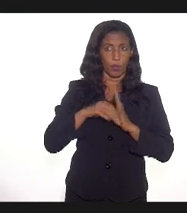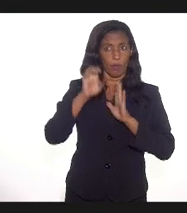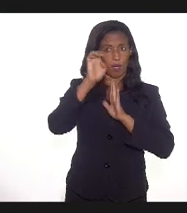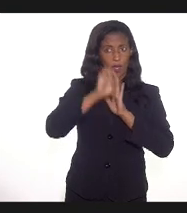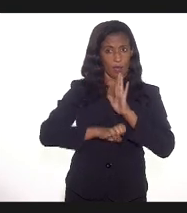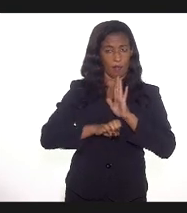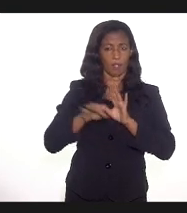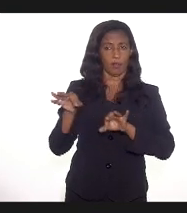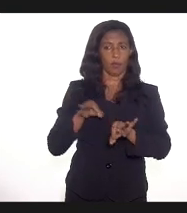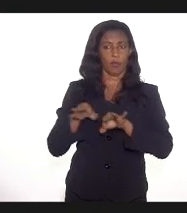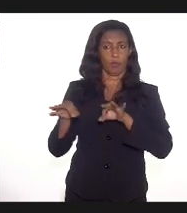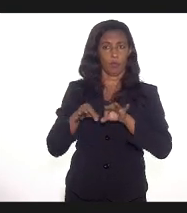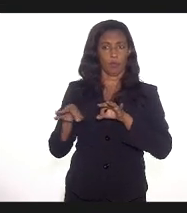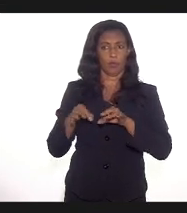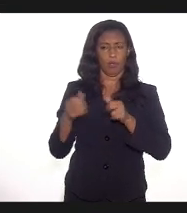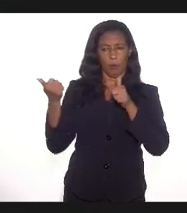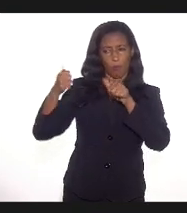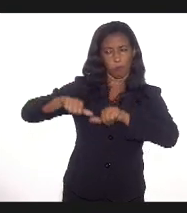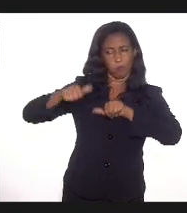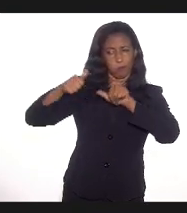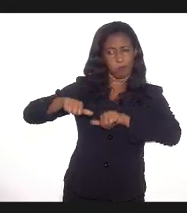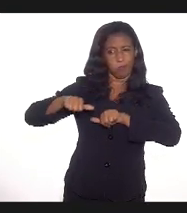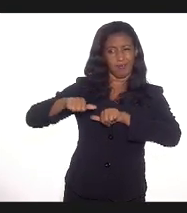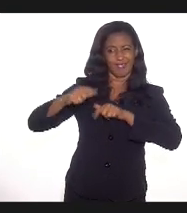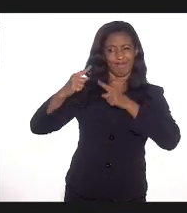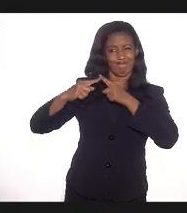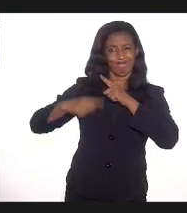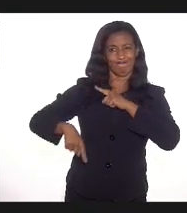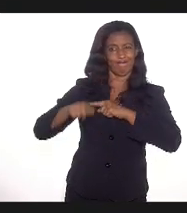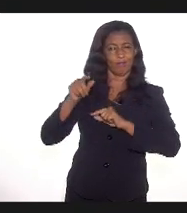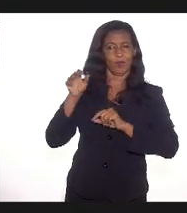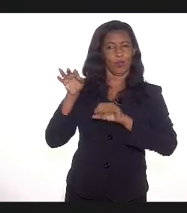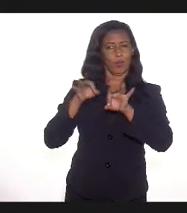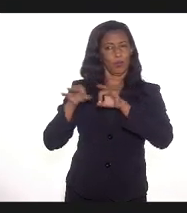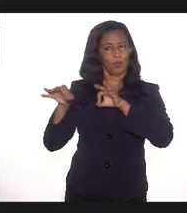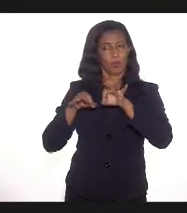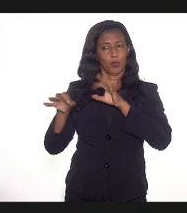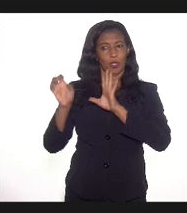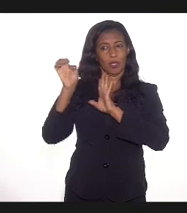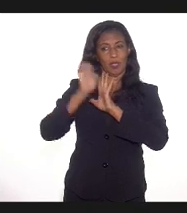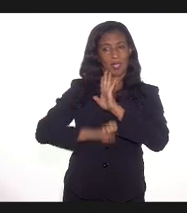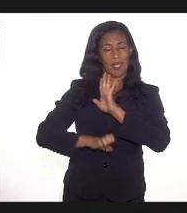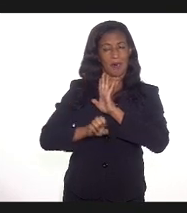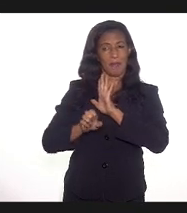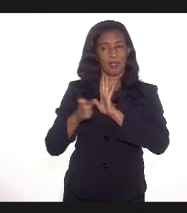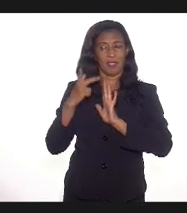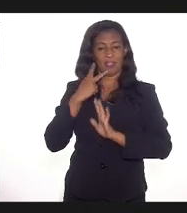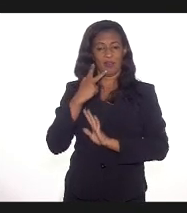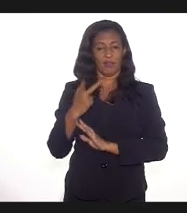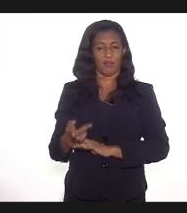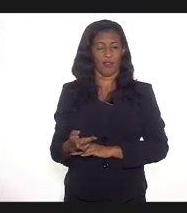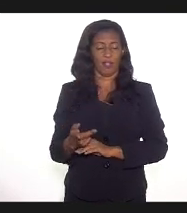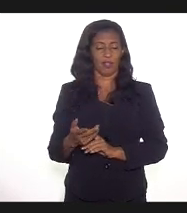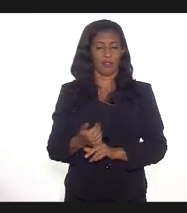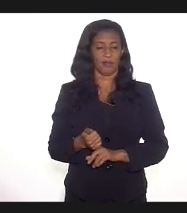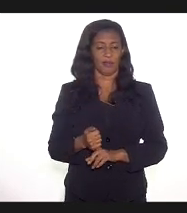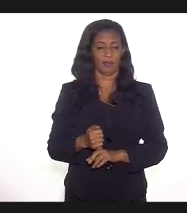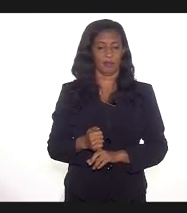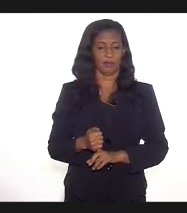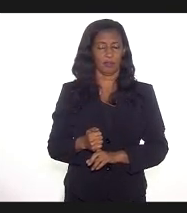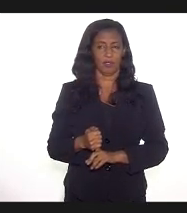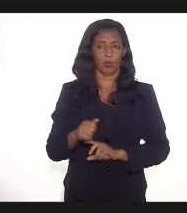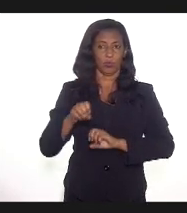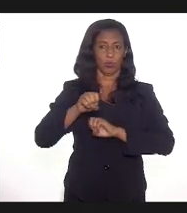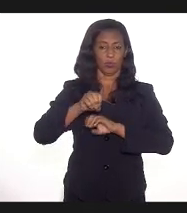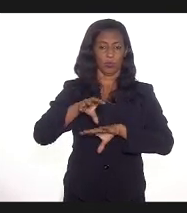emenda ali no projeto que, na nossa avaliação, desvirtua completamente o projeto, que é a emenda que trata que o ensino